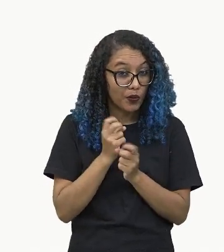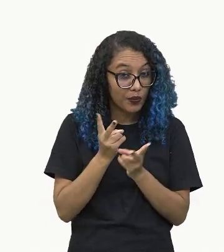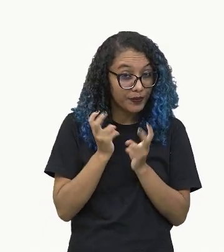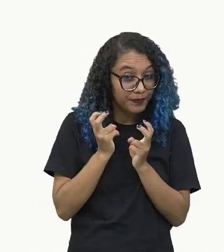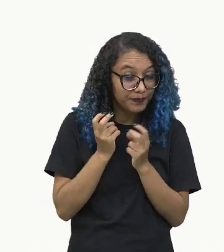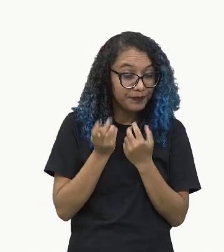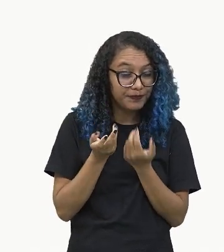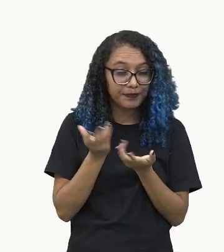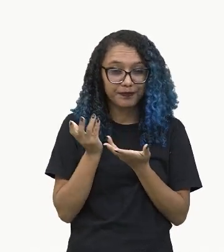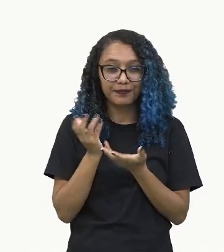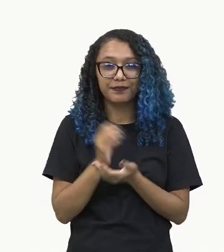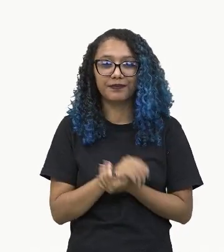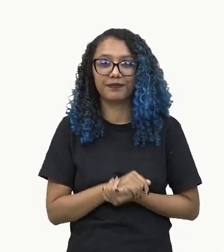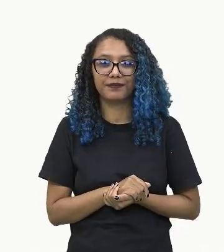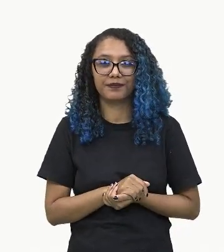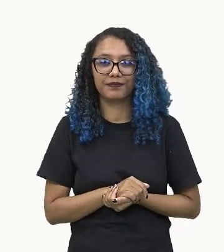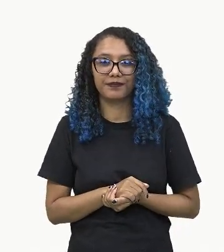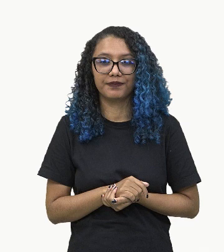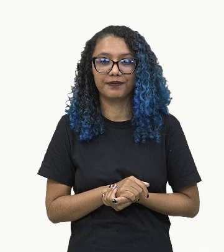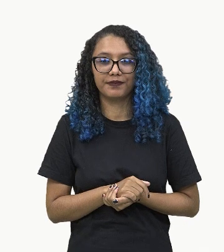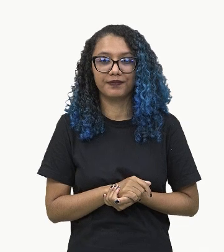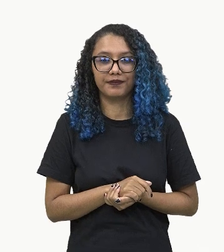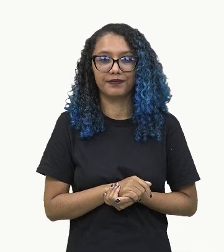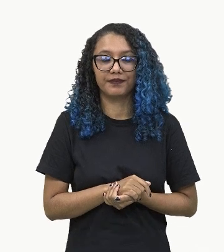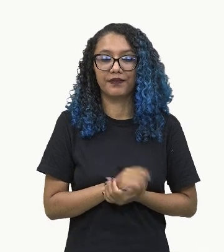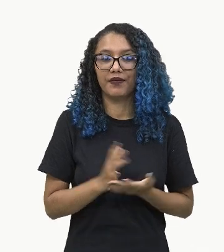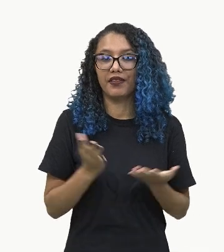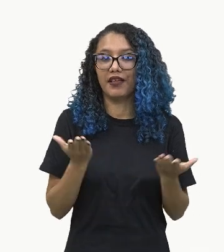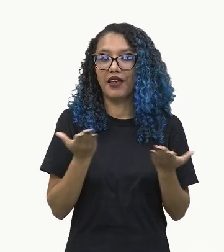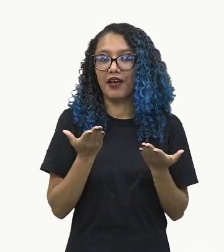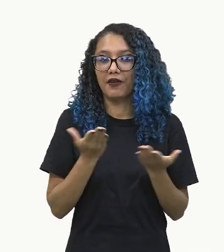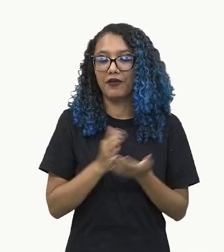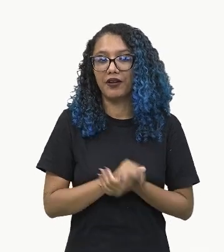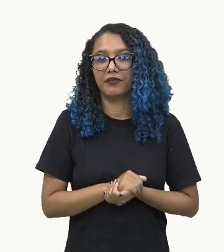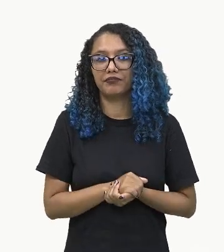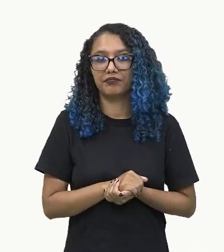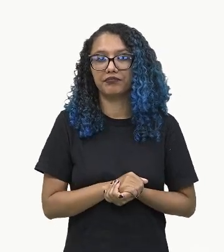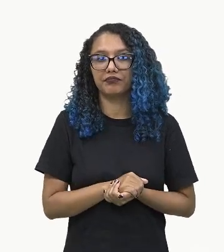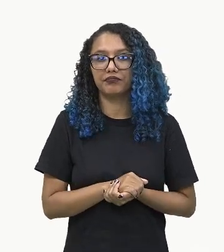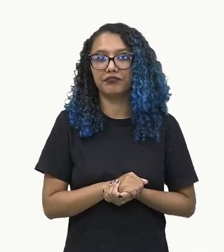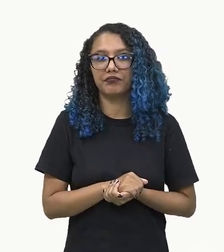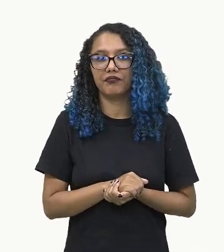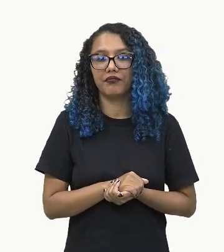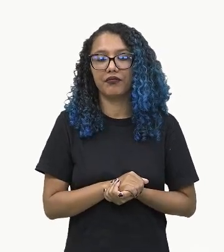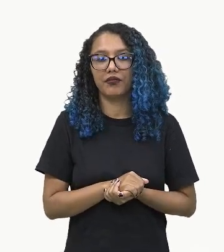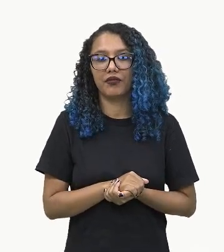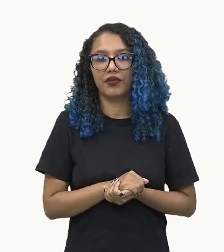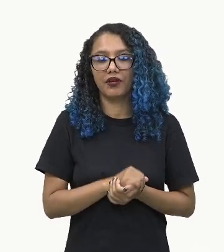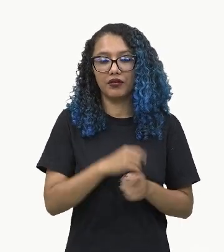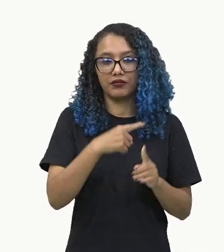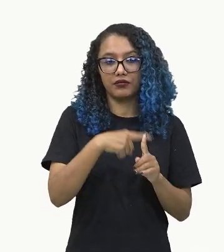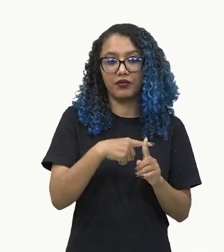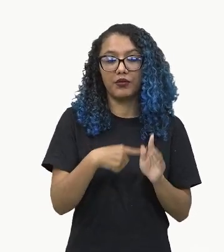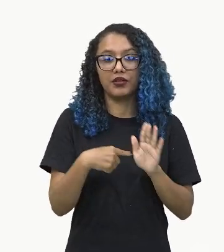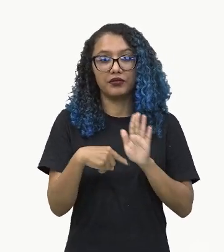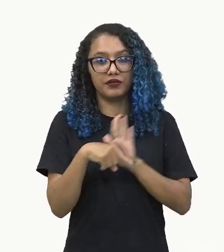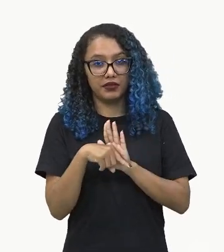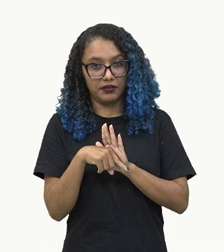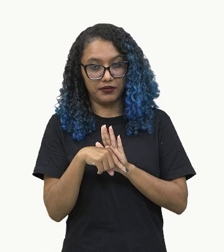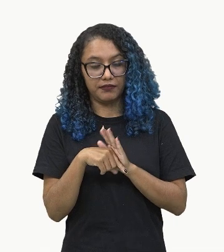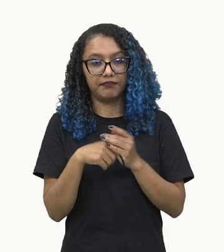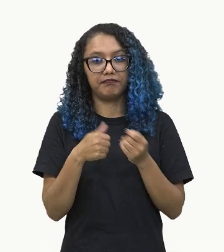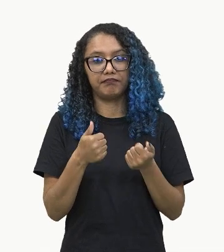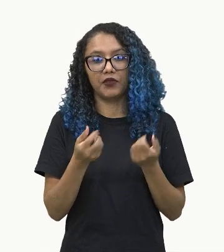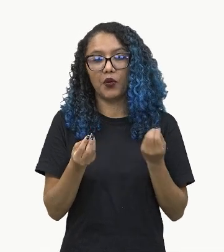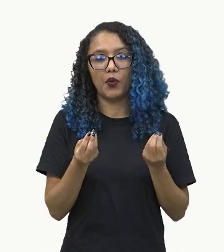E agora? Agora eu vou passar para o produto da soma pela diferença. Como é que eu passo para o produto